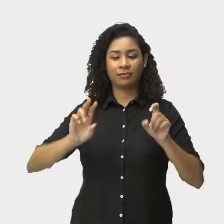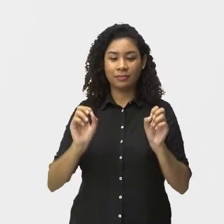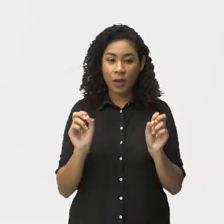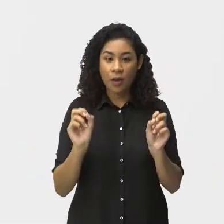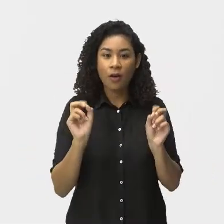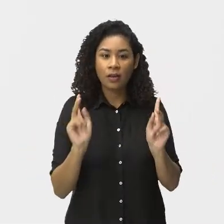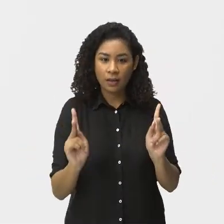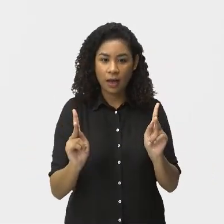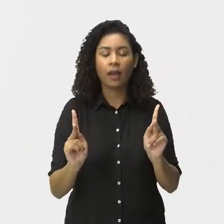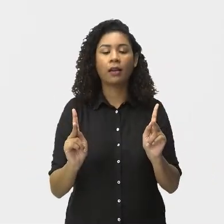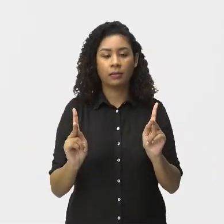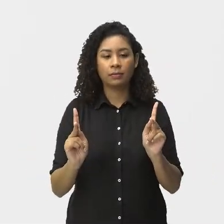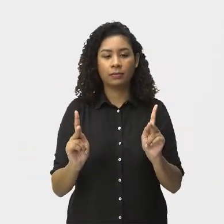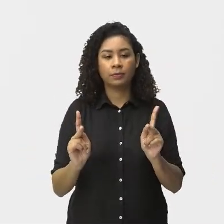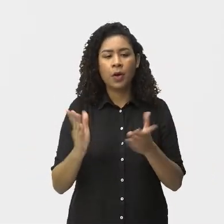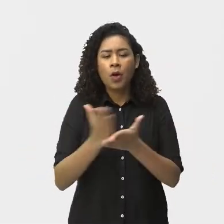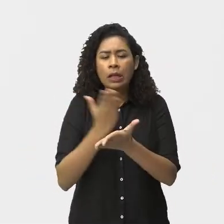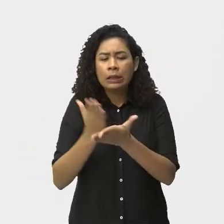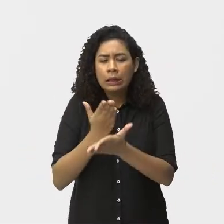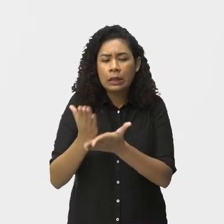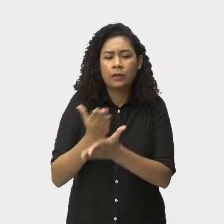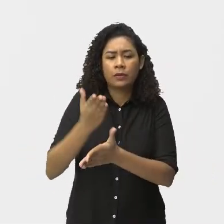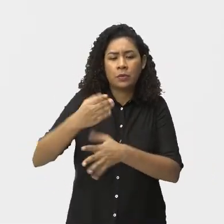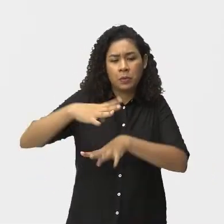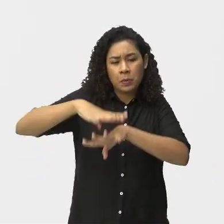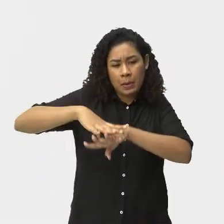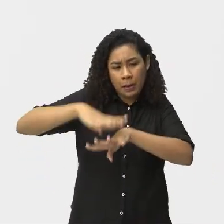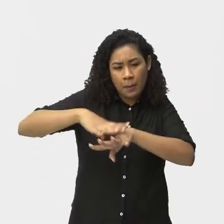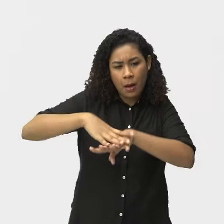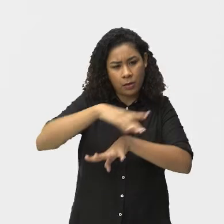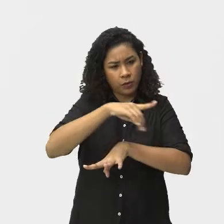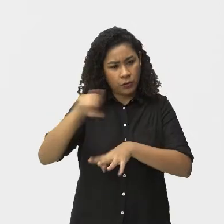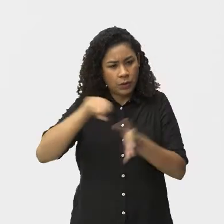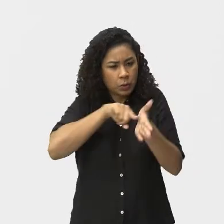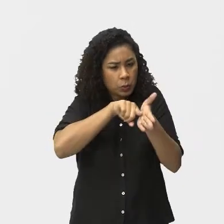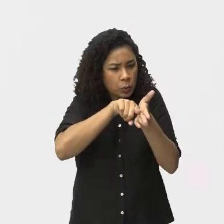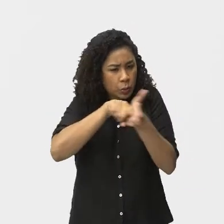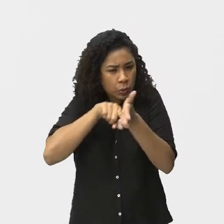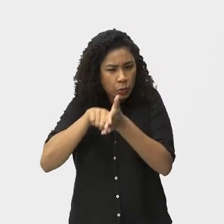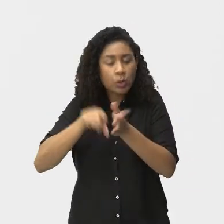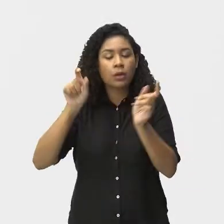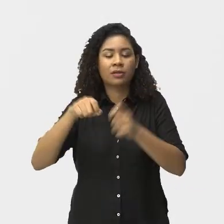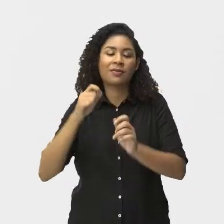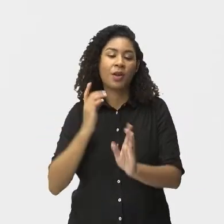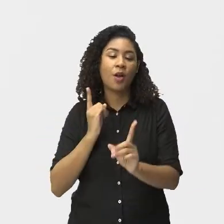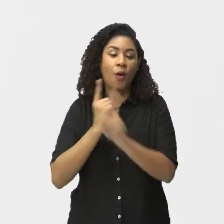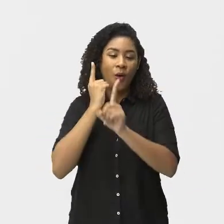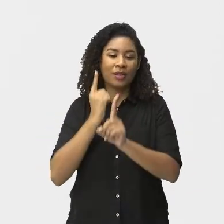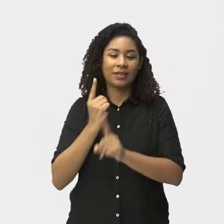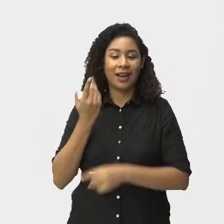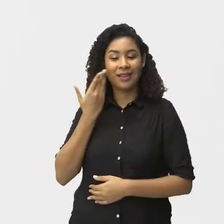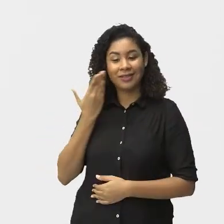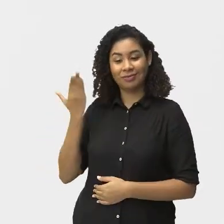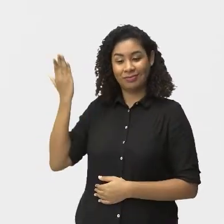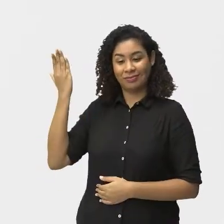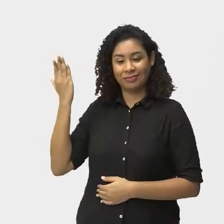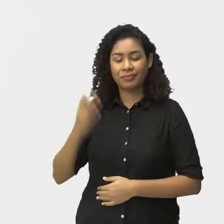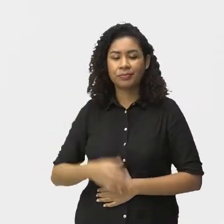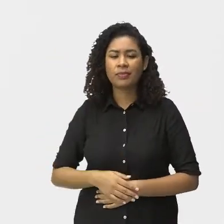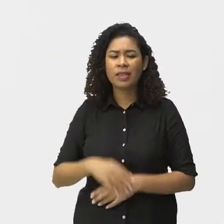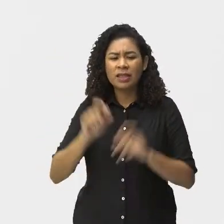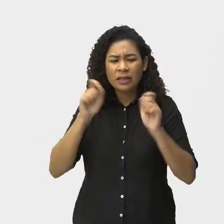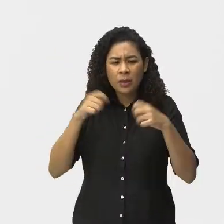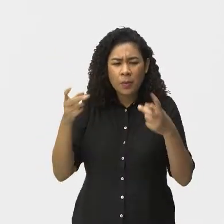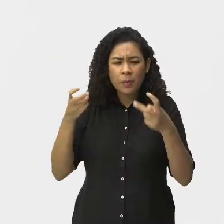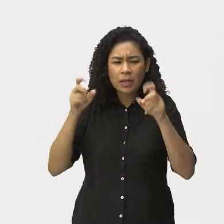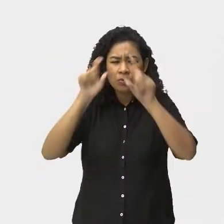Qualquer livro de matemática que vocês forem pesquisar, vocês vão ver essa forma geral aí. Percebo que essa forma geral, ela se assemelha muito, né, com o que